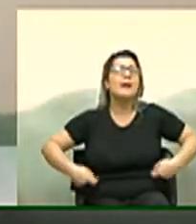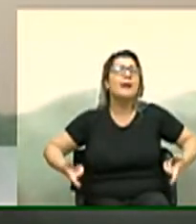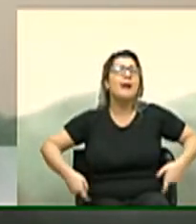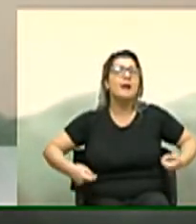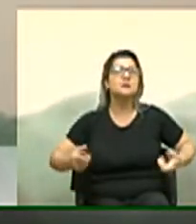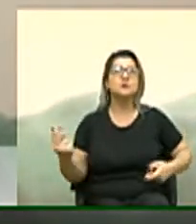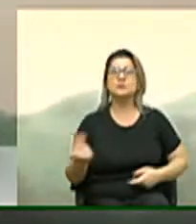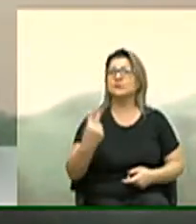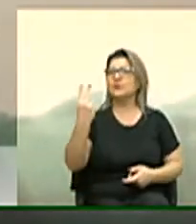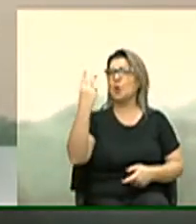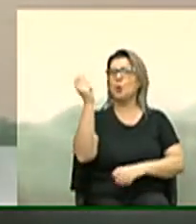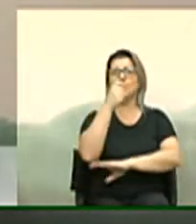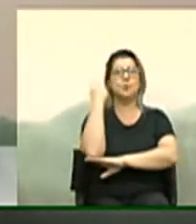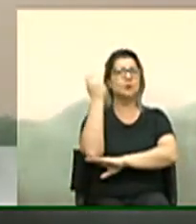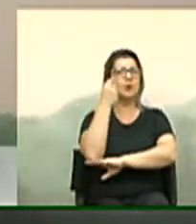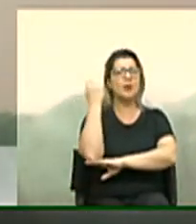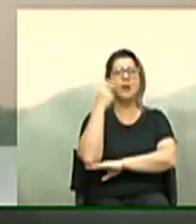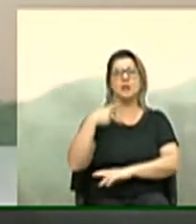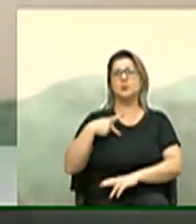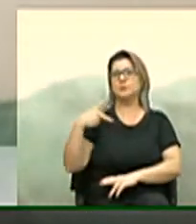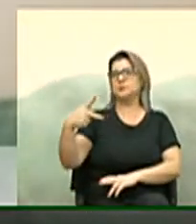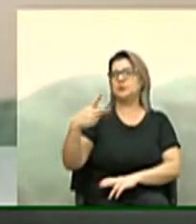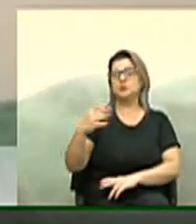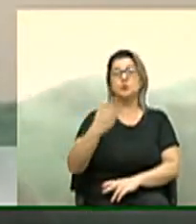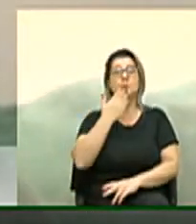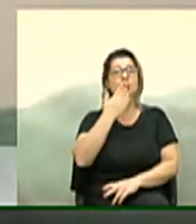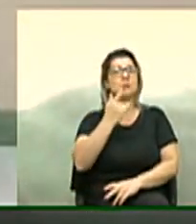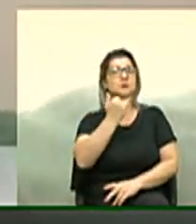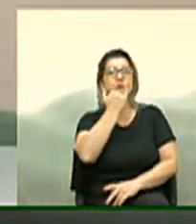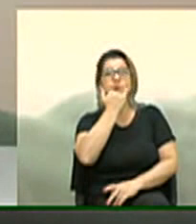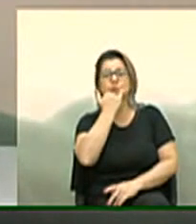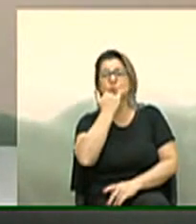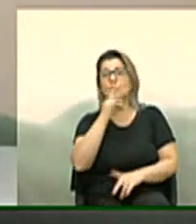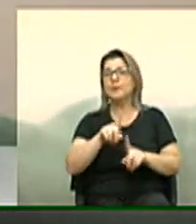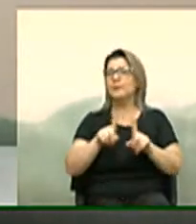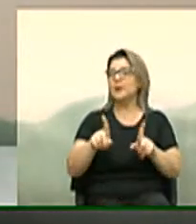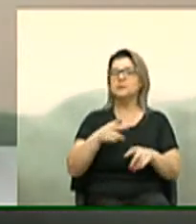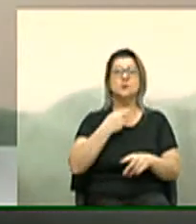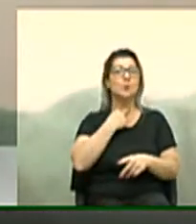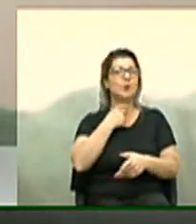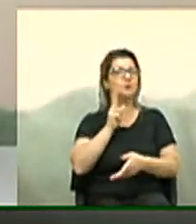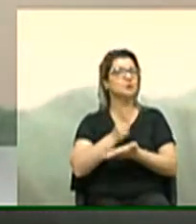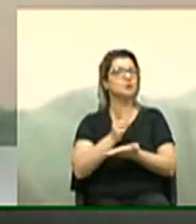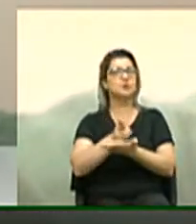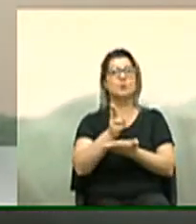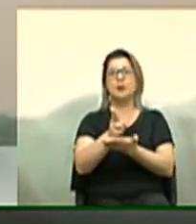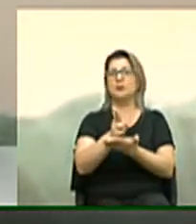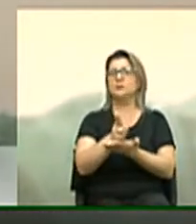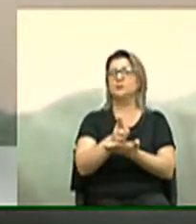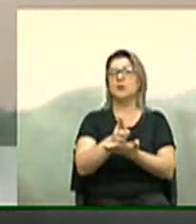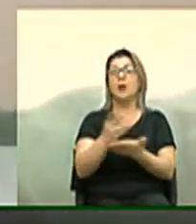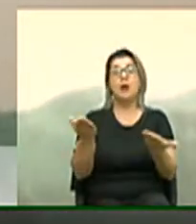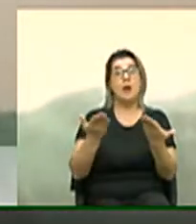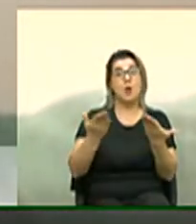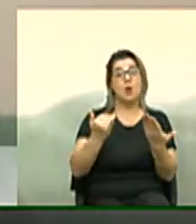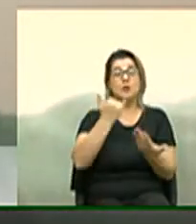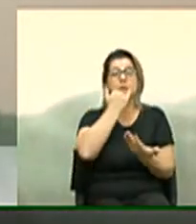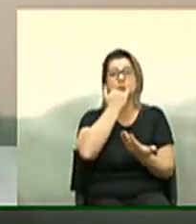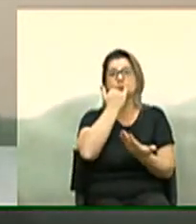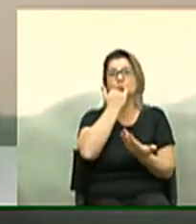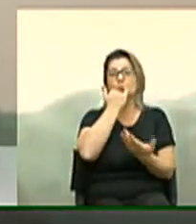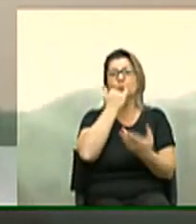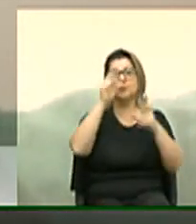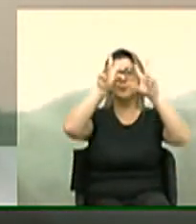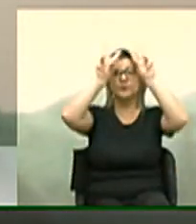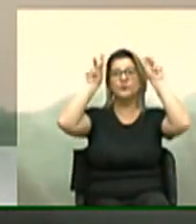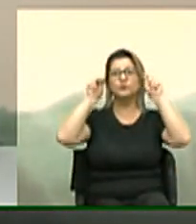E peço desculpe a veemência, mas não dá para continuar nisso aqui. Agora, a desculpa que a prefeitura